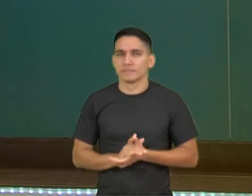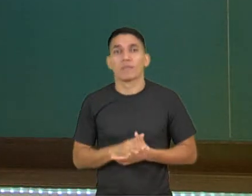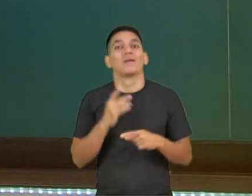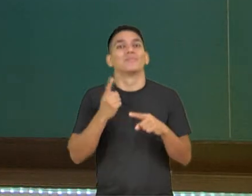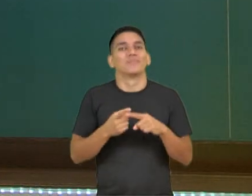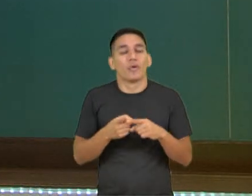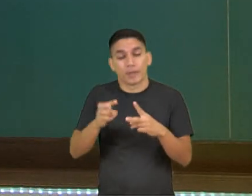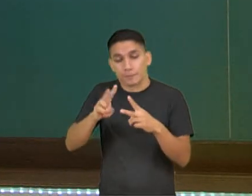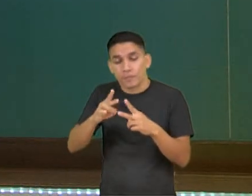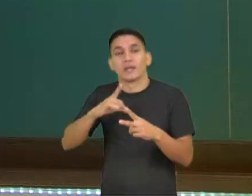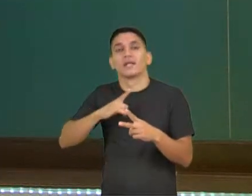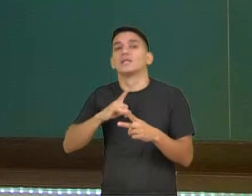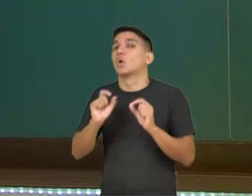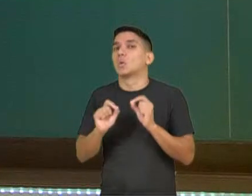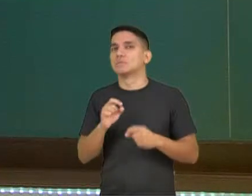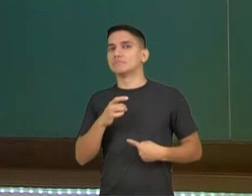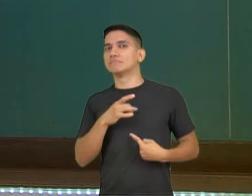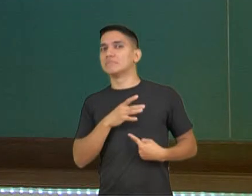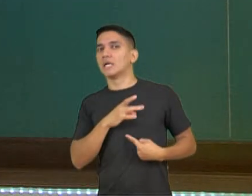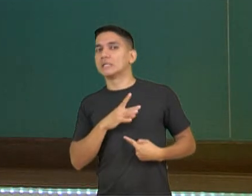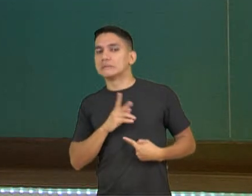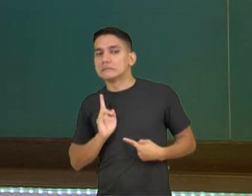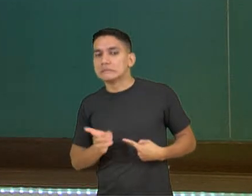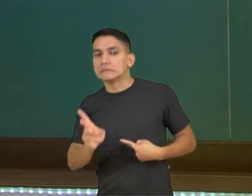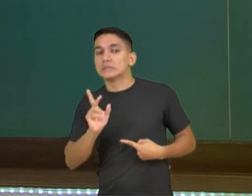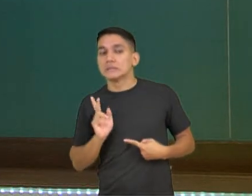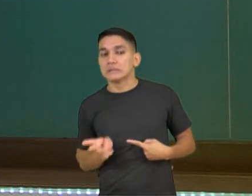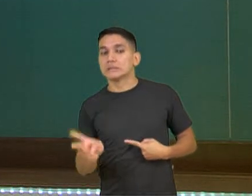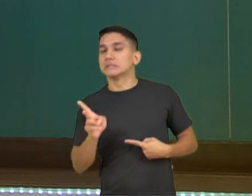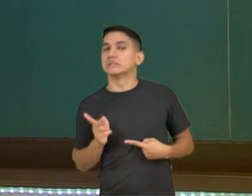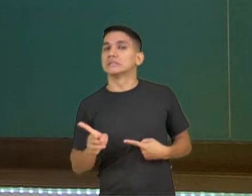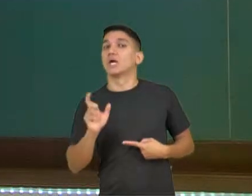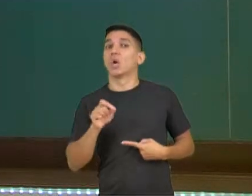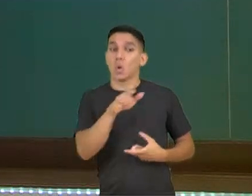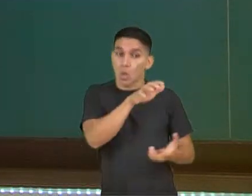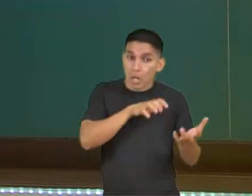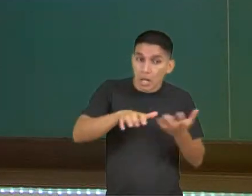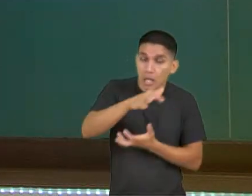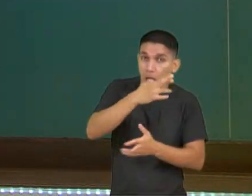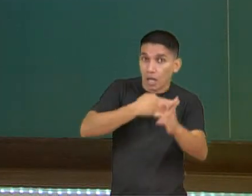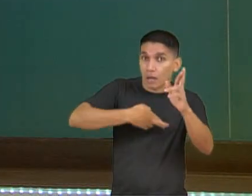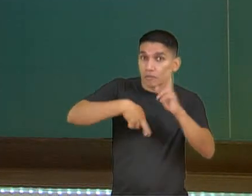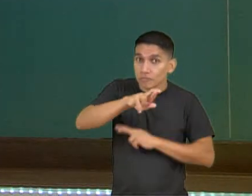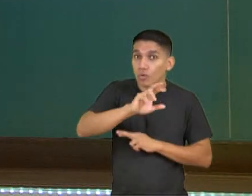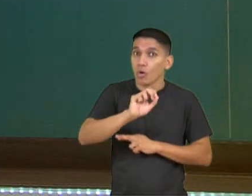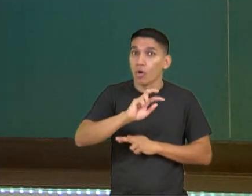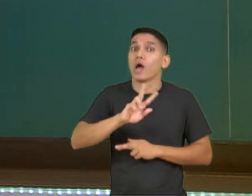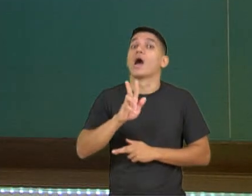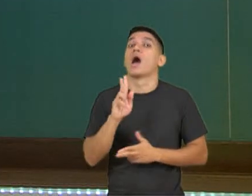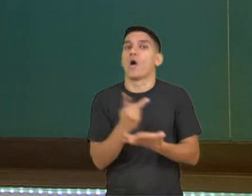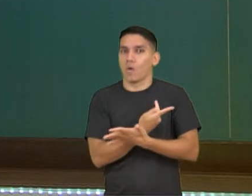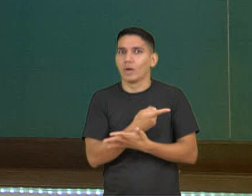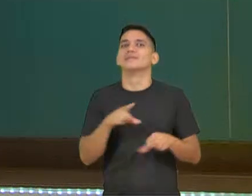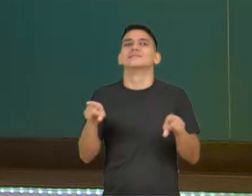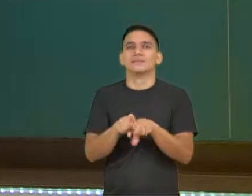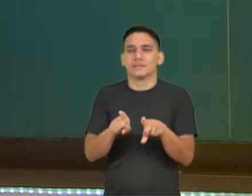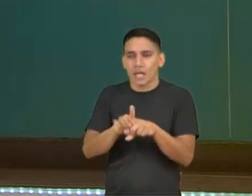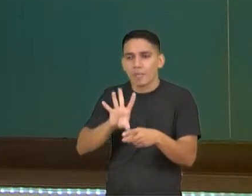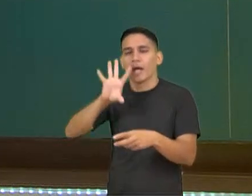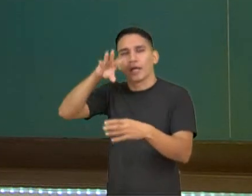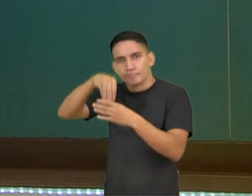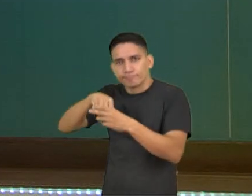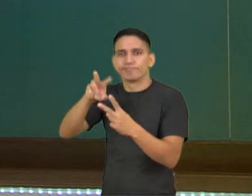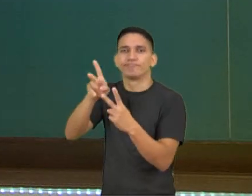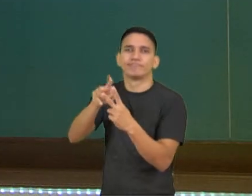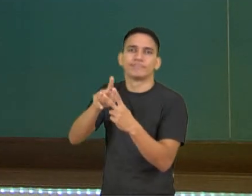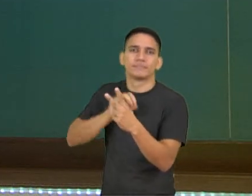existia o medo constante de que essa revolução ela acontecesse também lá na Áustria e também